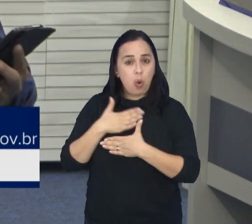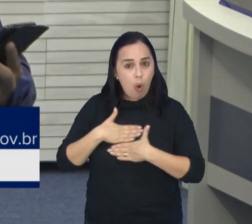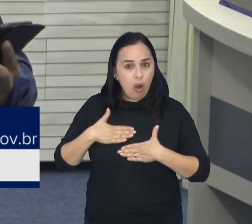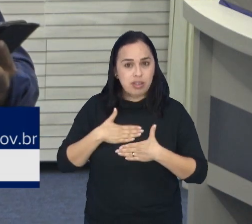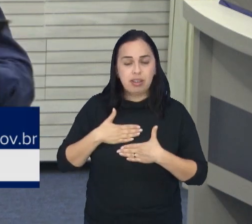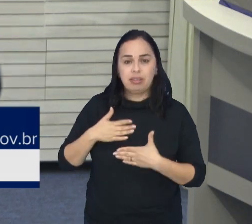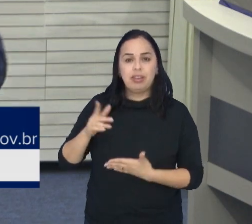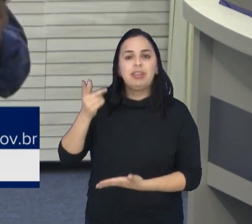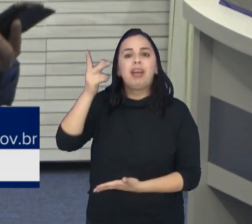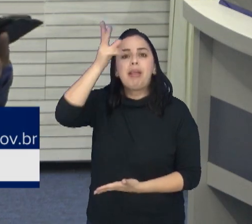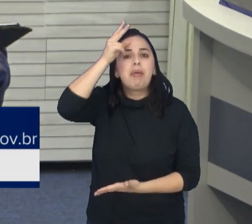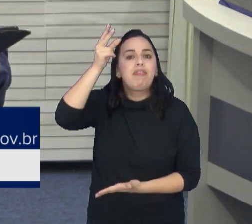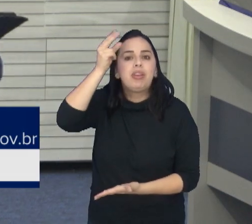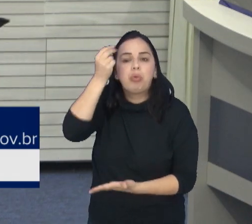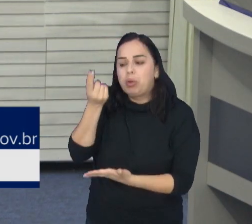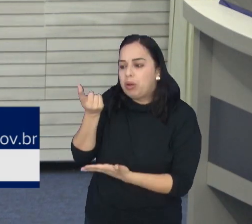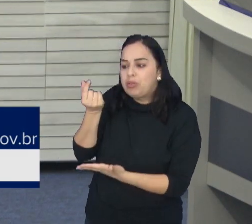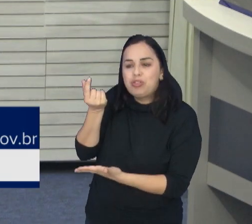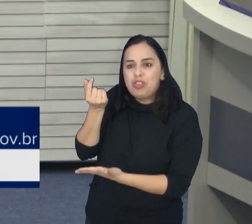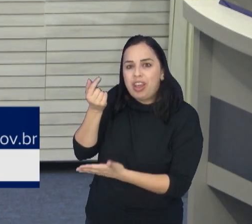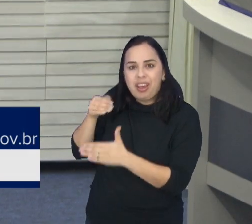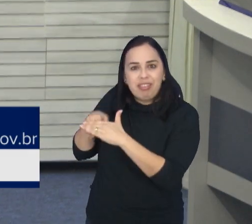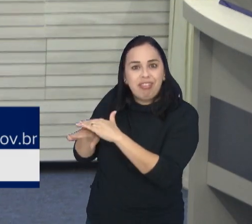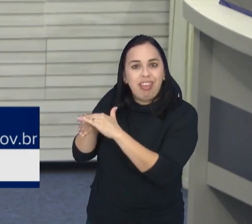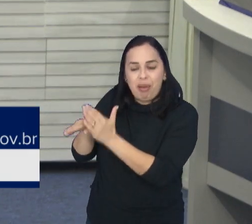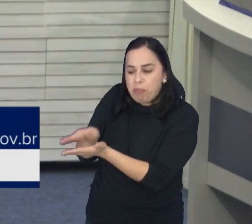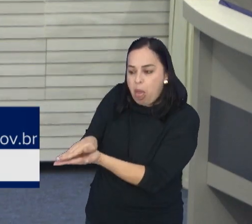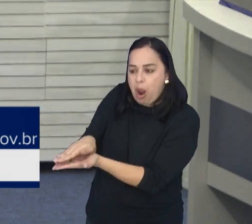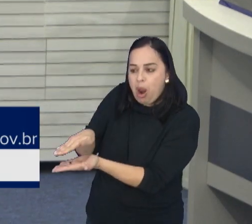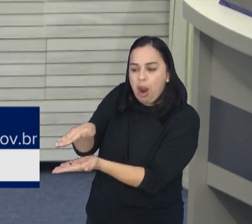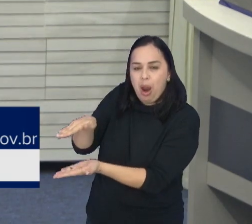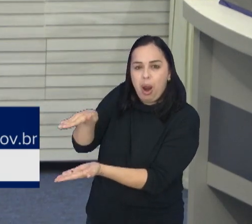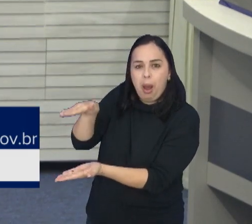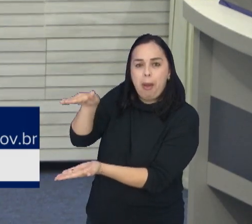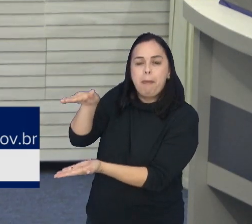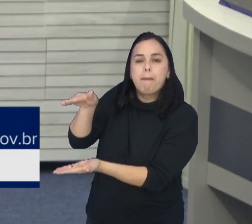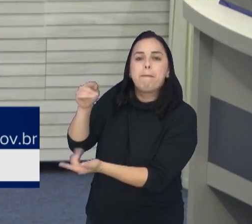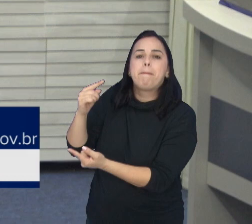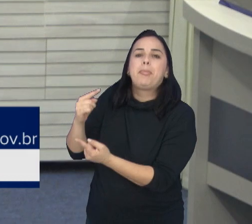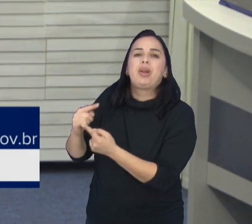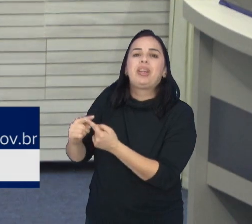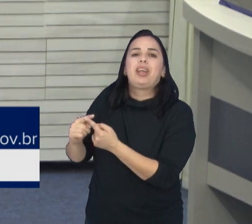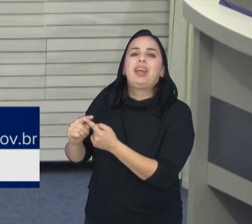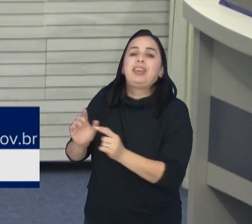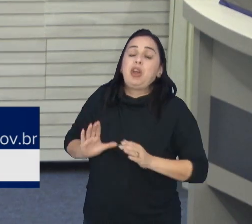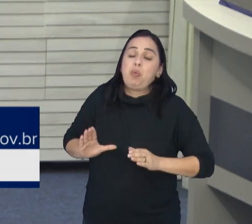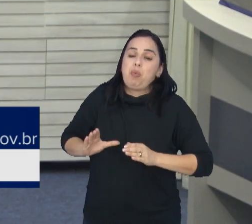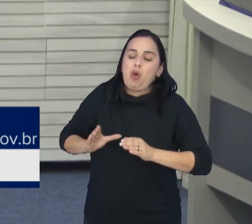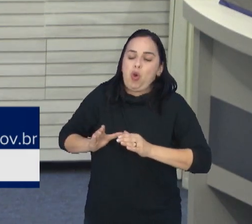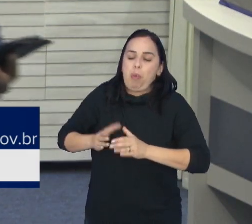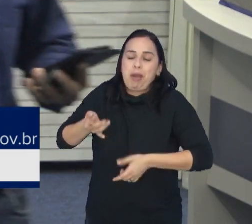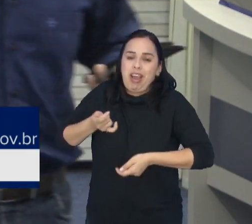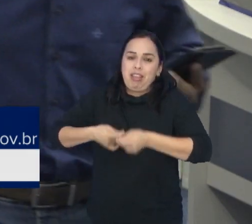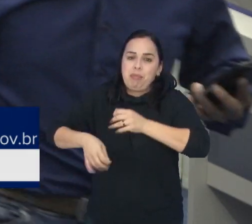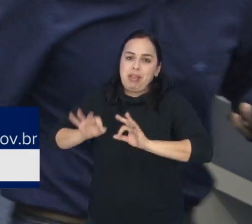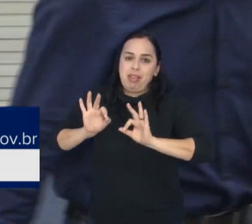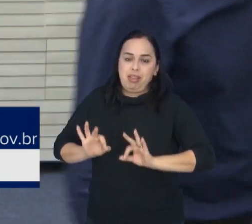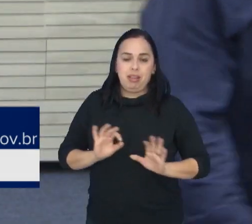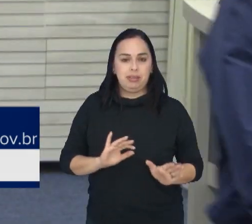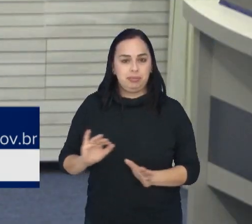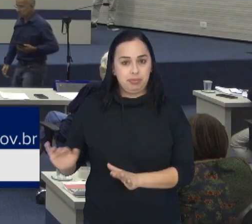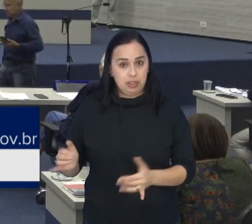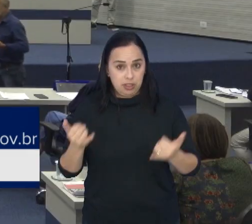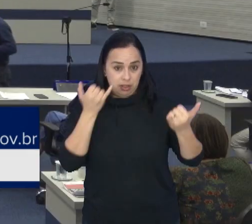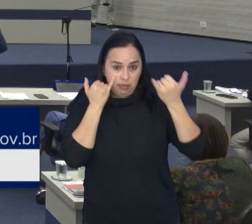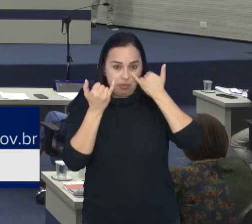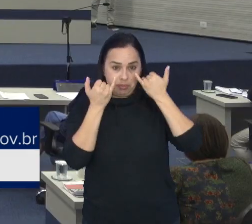dinheiro. Não falta dinheiro, dinheiro tem sobrando, porque tem gestão, senhor vereador Juvenil Silvério. Só informando